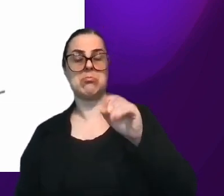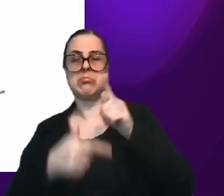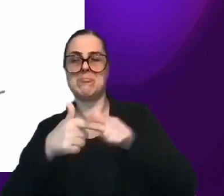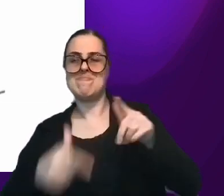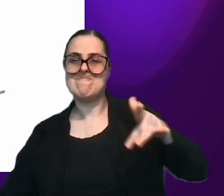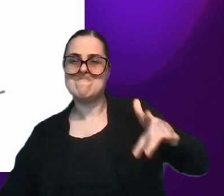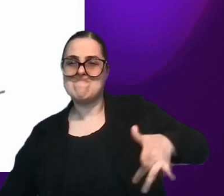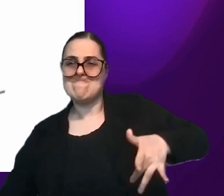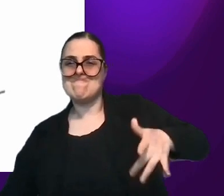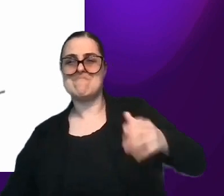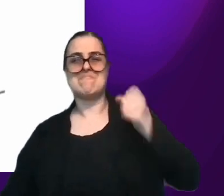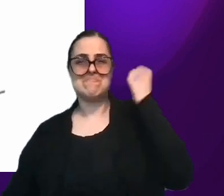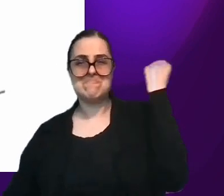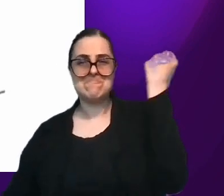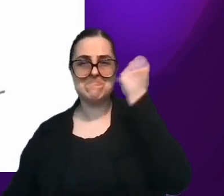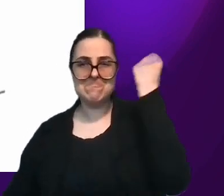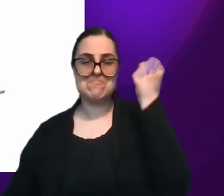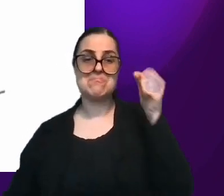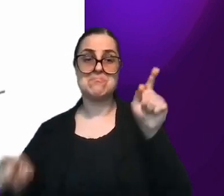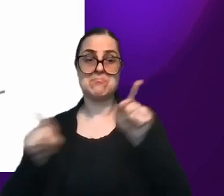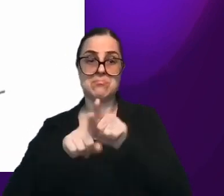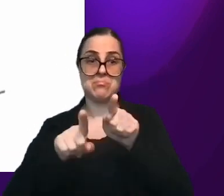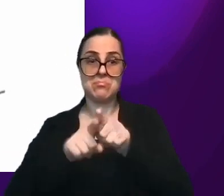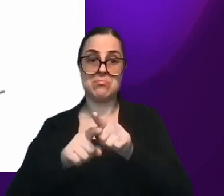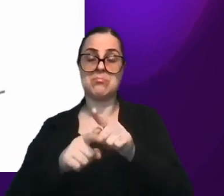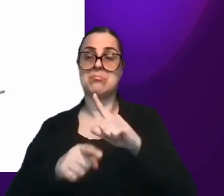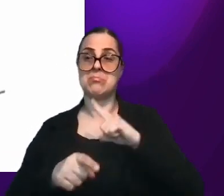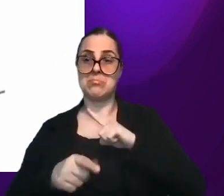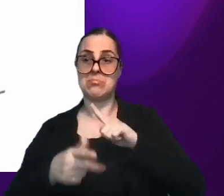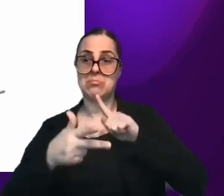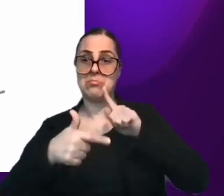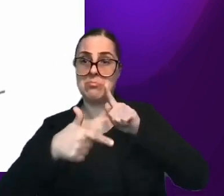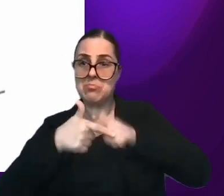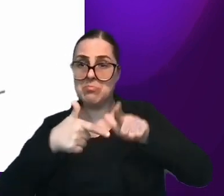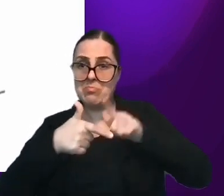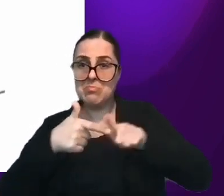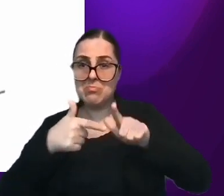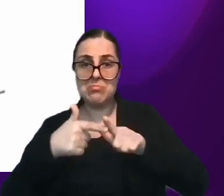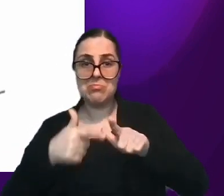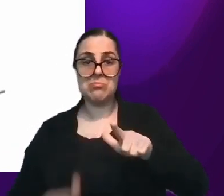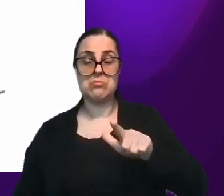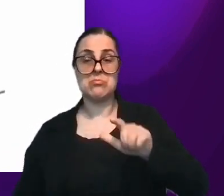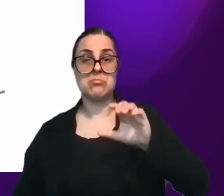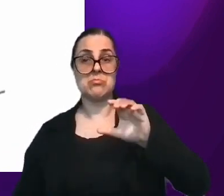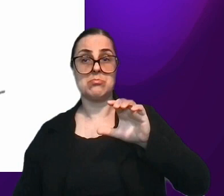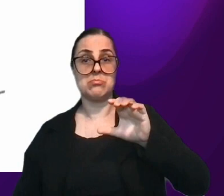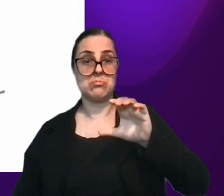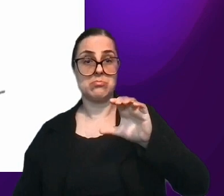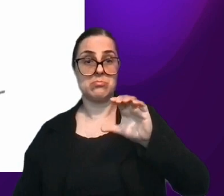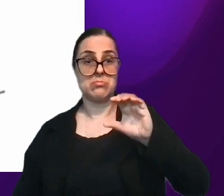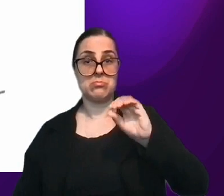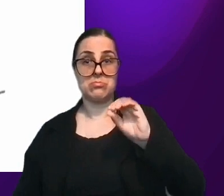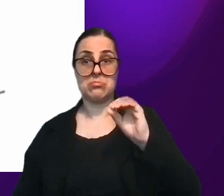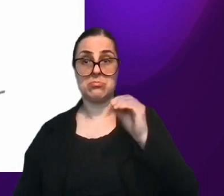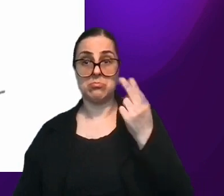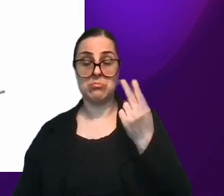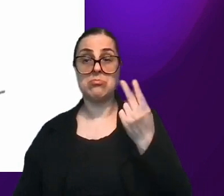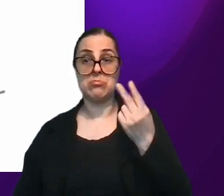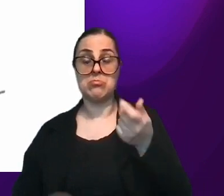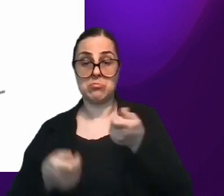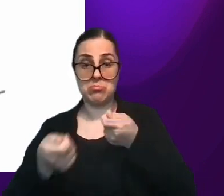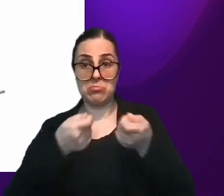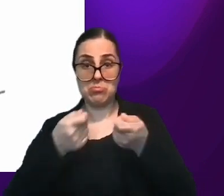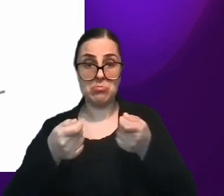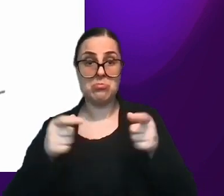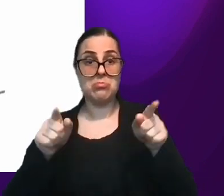ou naqueles pacientes que apresentam de uma forma não explicada, mesmo com CO2 controlado, uma acidemia, e essa